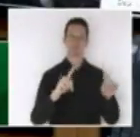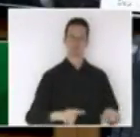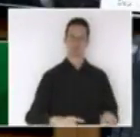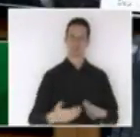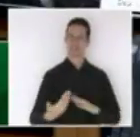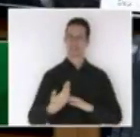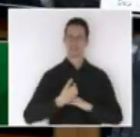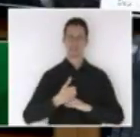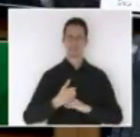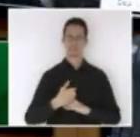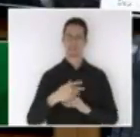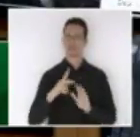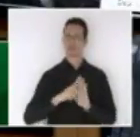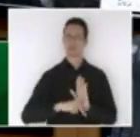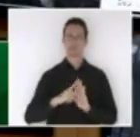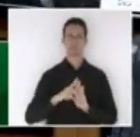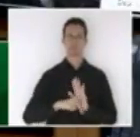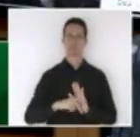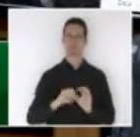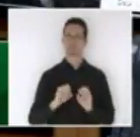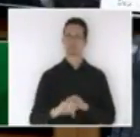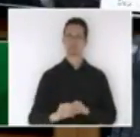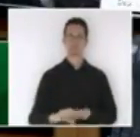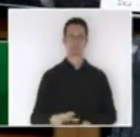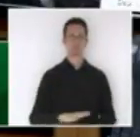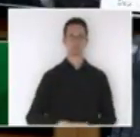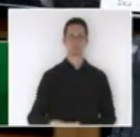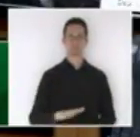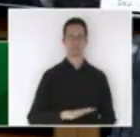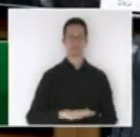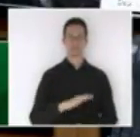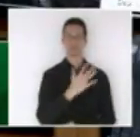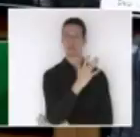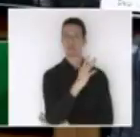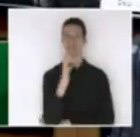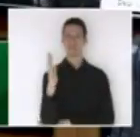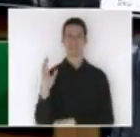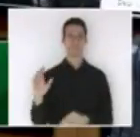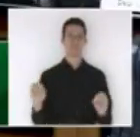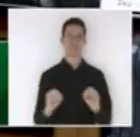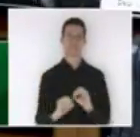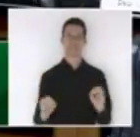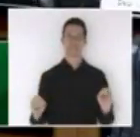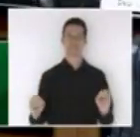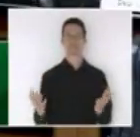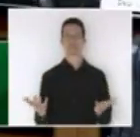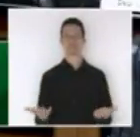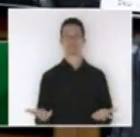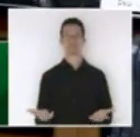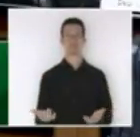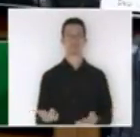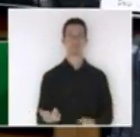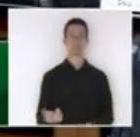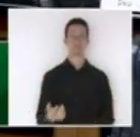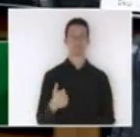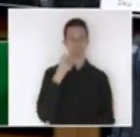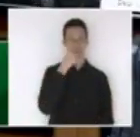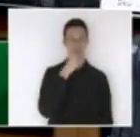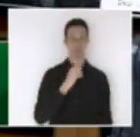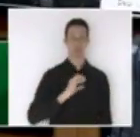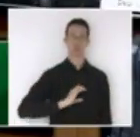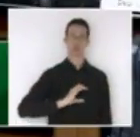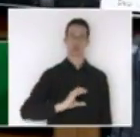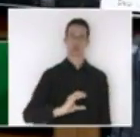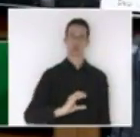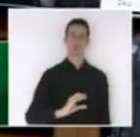dos projetos de educação na área ambiental. Então, foi público, a coordenadora levantou lá